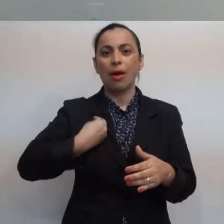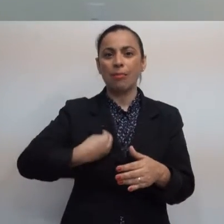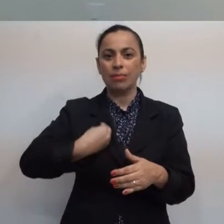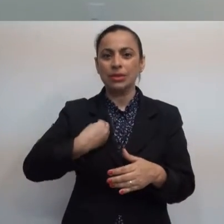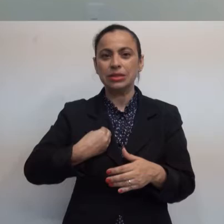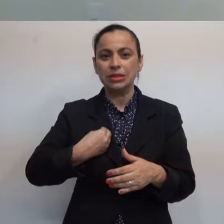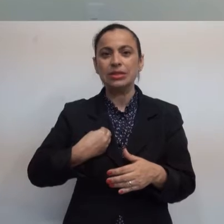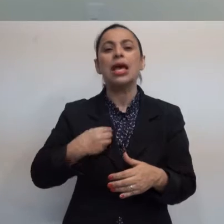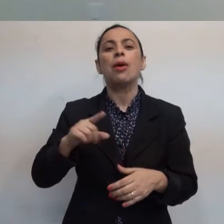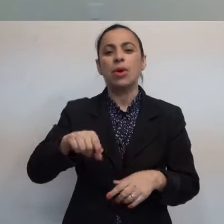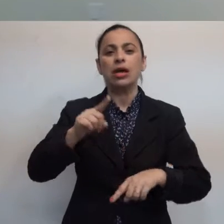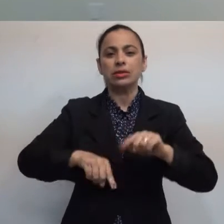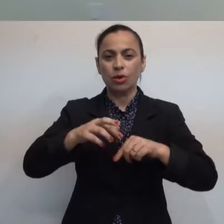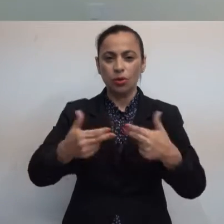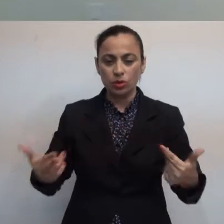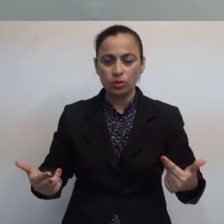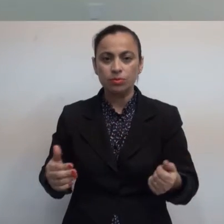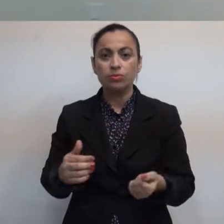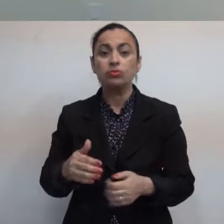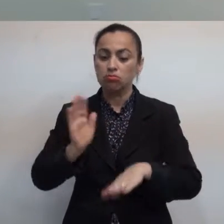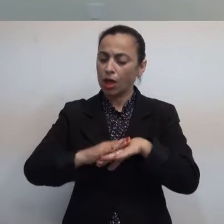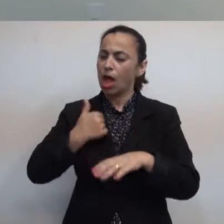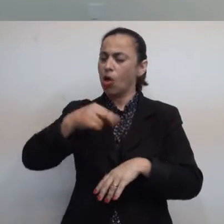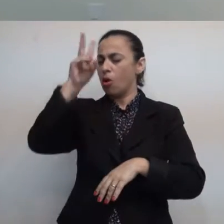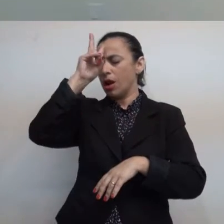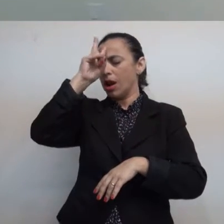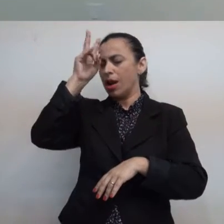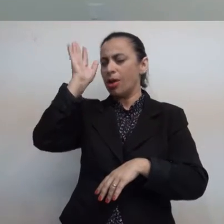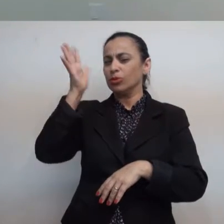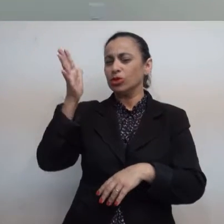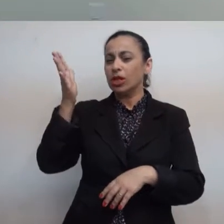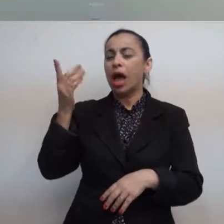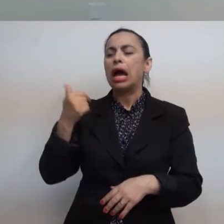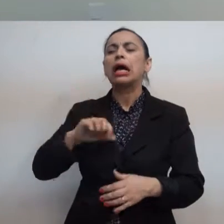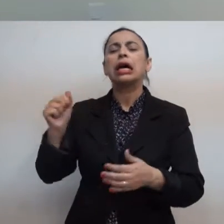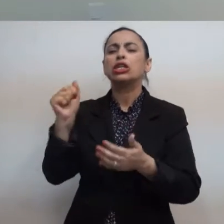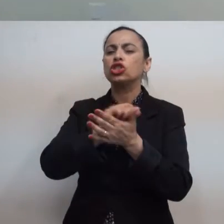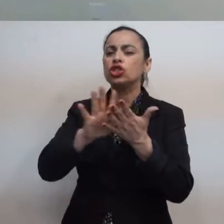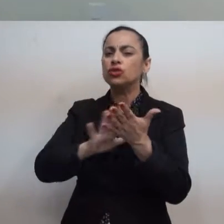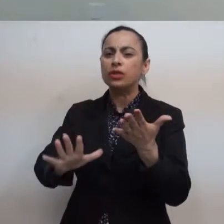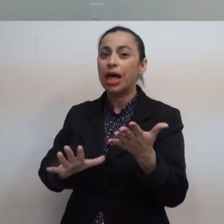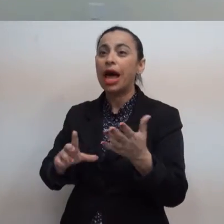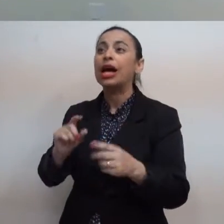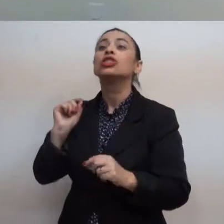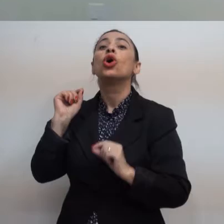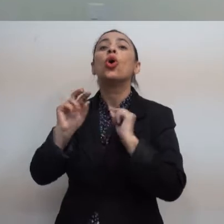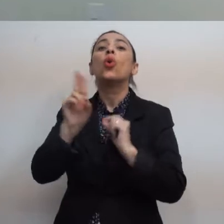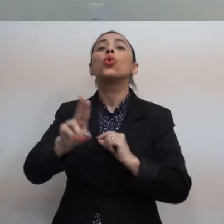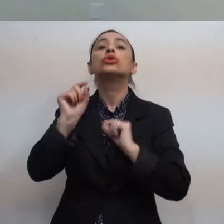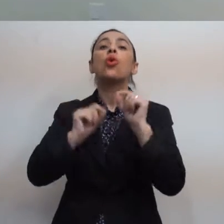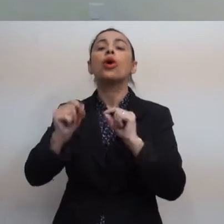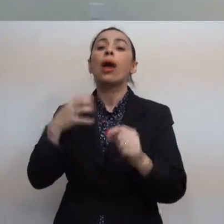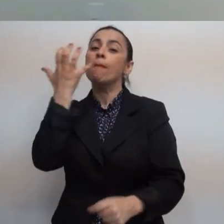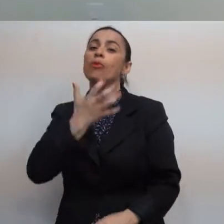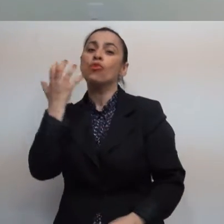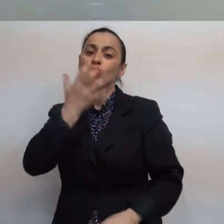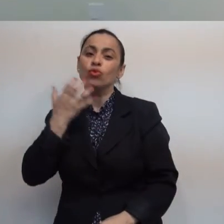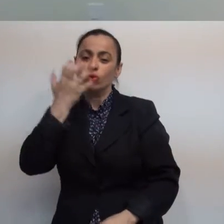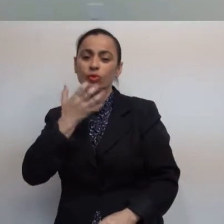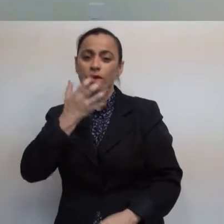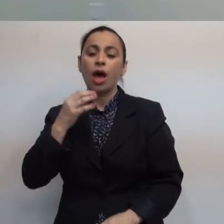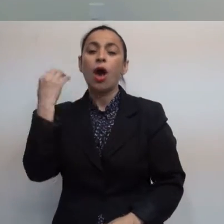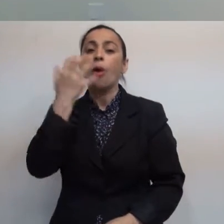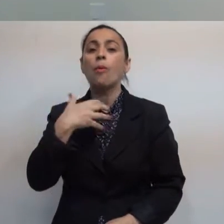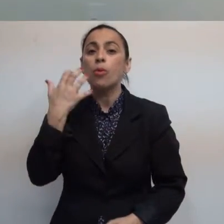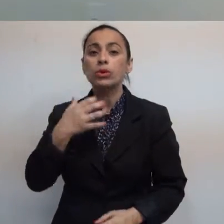a eletricidade movendo esses recursos. Eu mesmo lembro de muitas atividades com música,